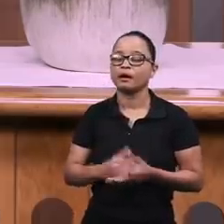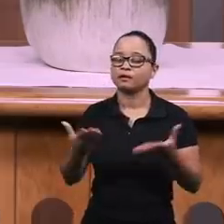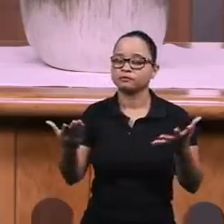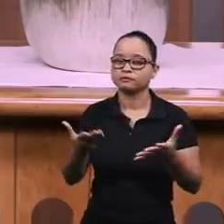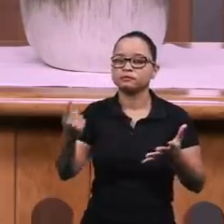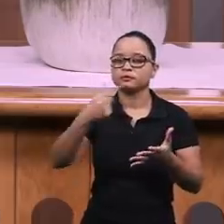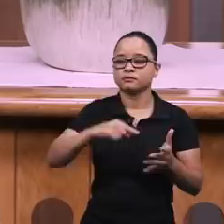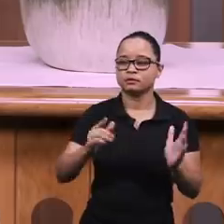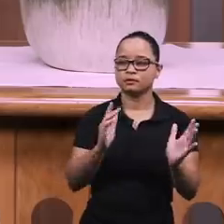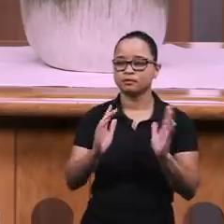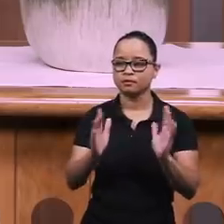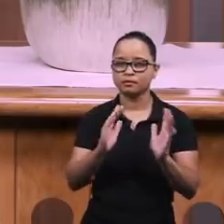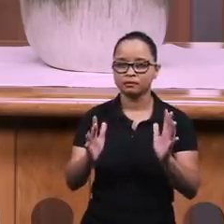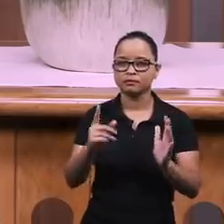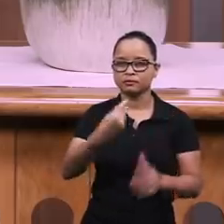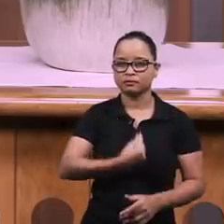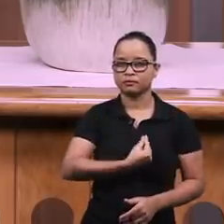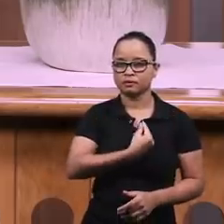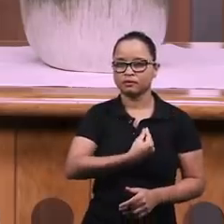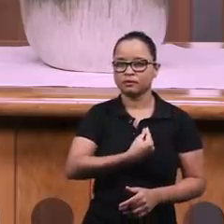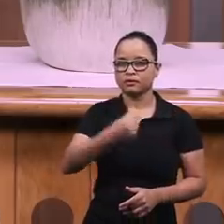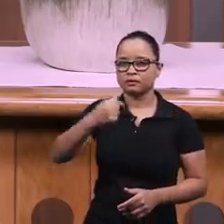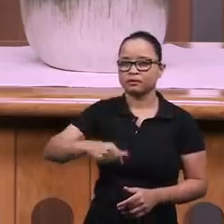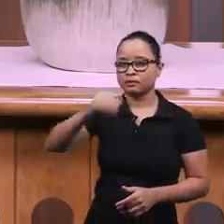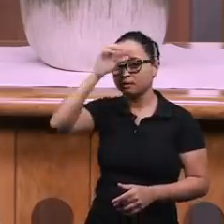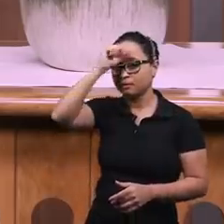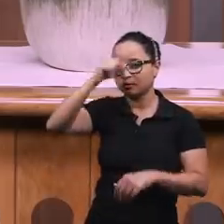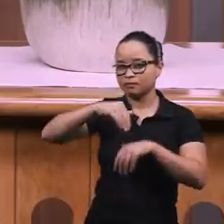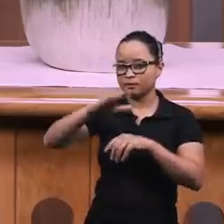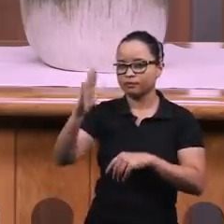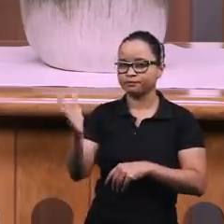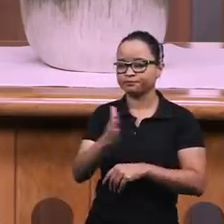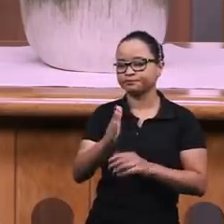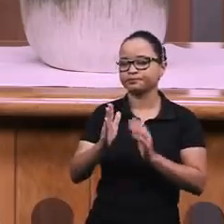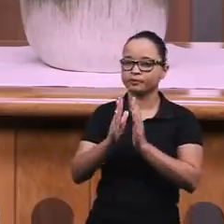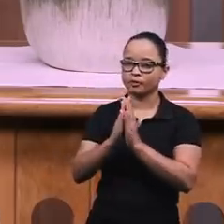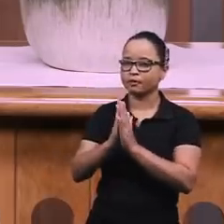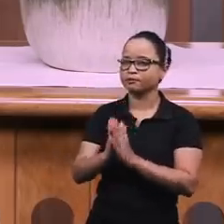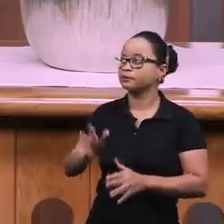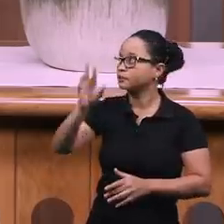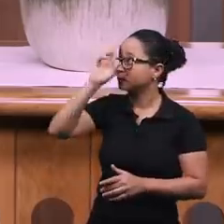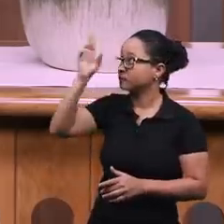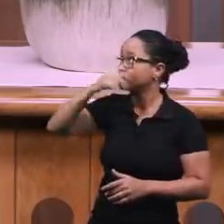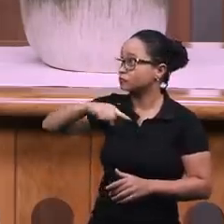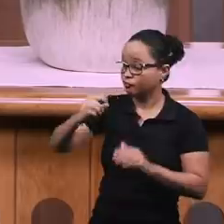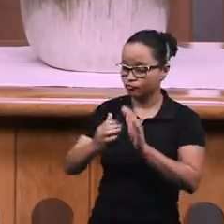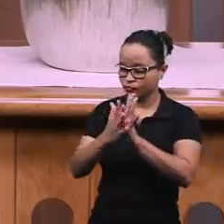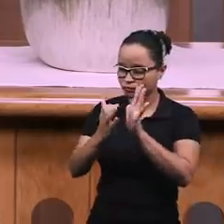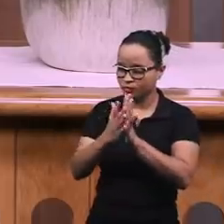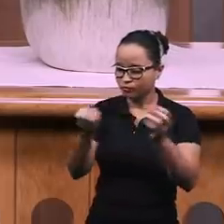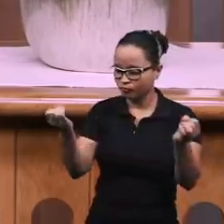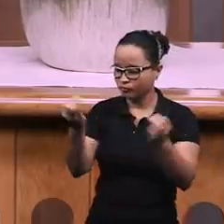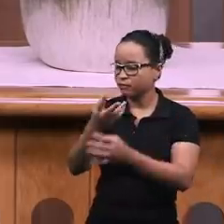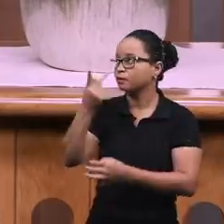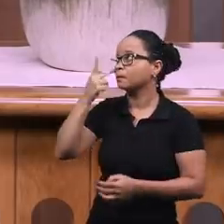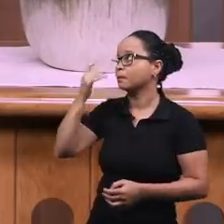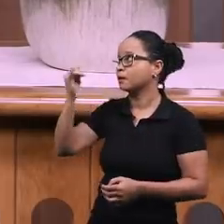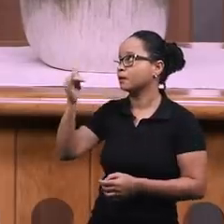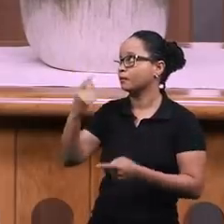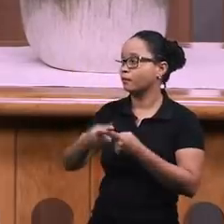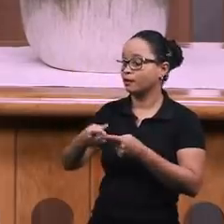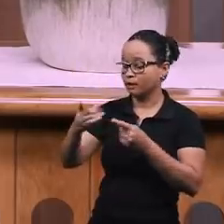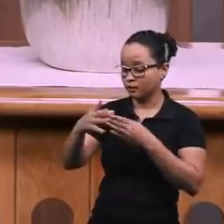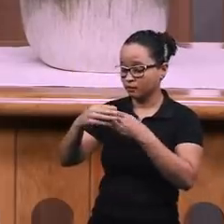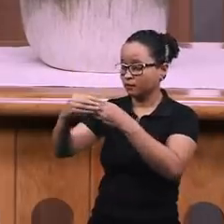entregar no Altar do Senhor esse momento e que se vemos aqui aprendendo mais vamos orar senhor nós te louvamos e glorificamos ao pai